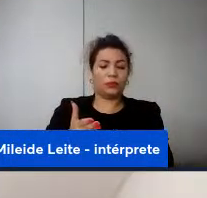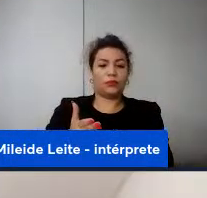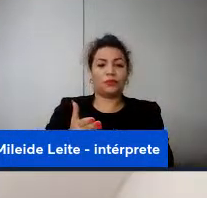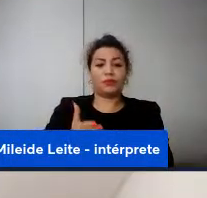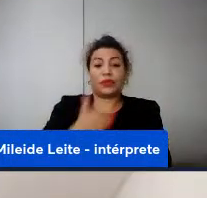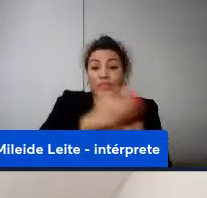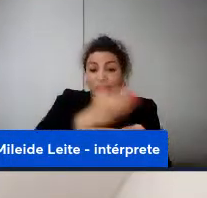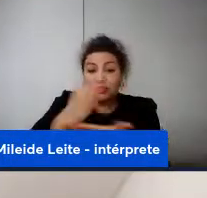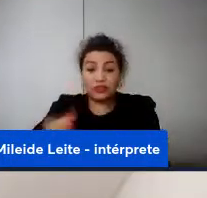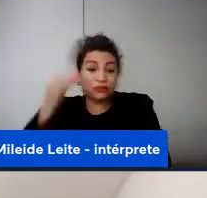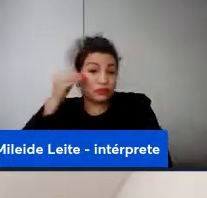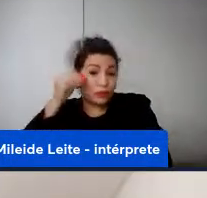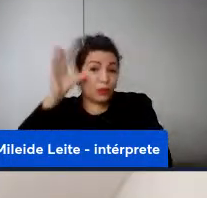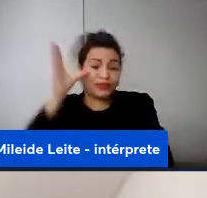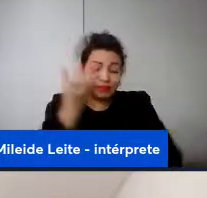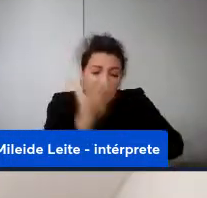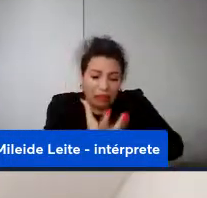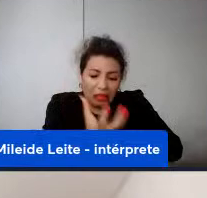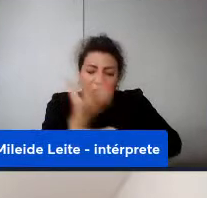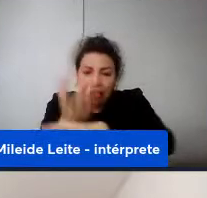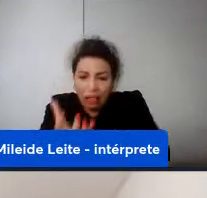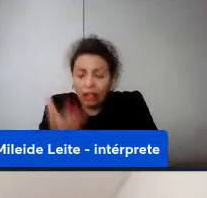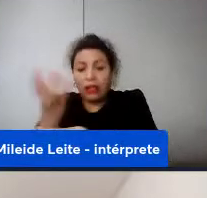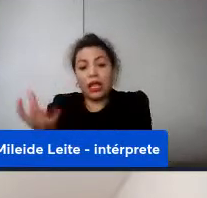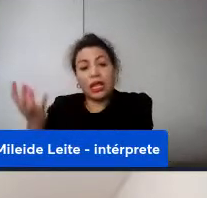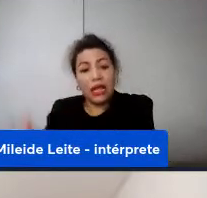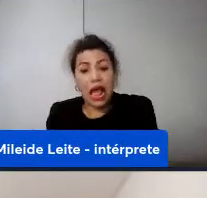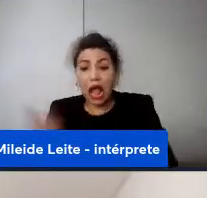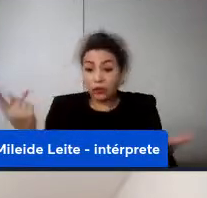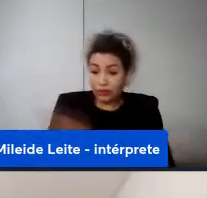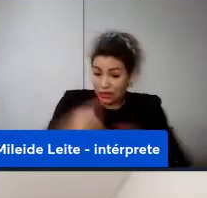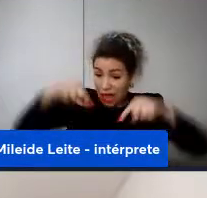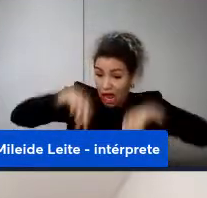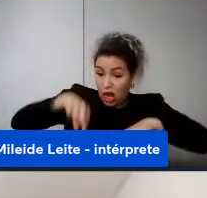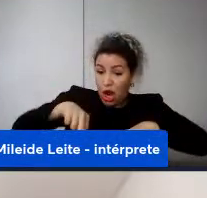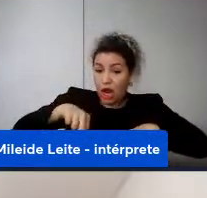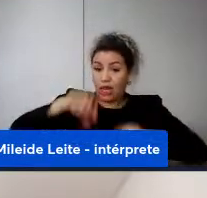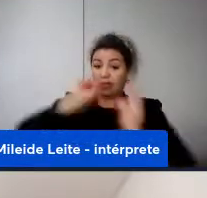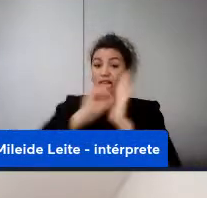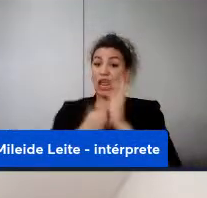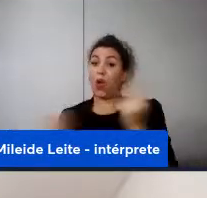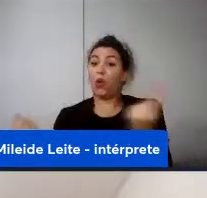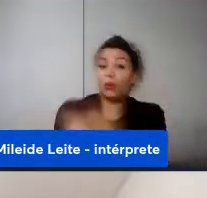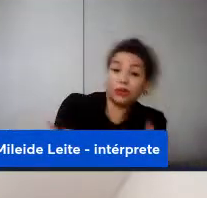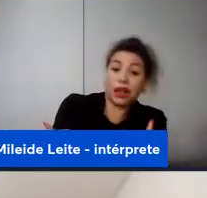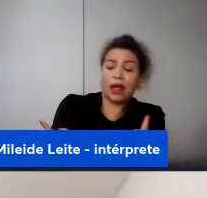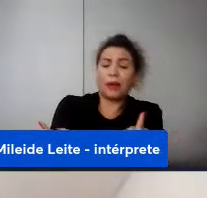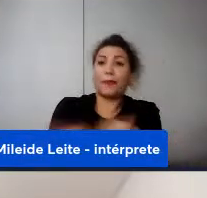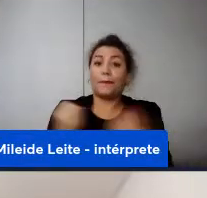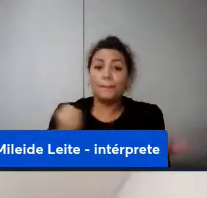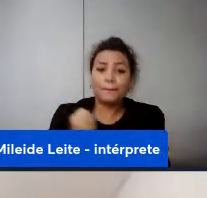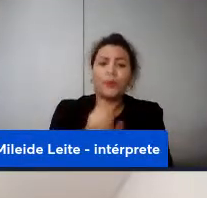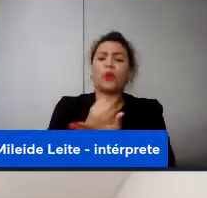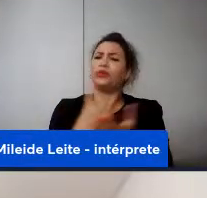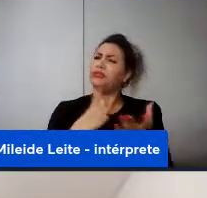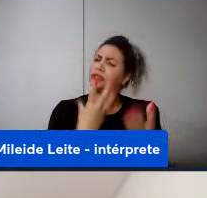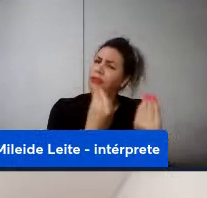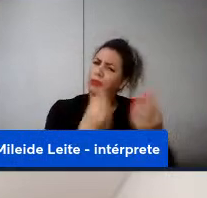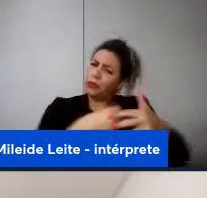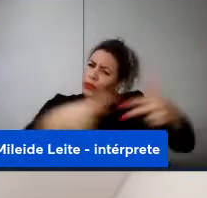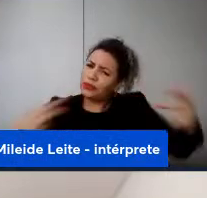Dividir o conhecimento em disciplinas. O que está acontecendo no início desse século é o contrário. Quer dizer, poxa, tem muita coisa interessante